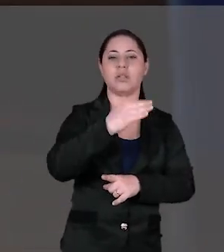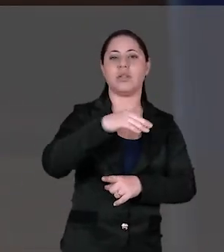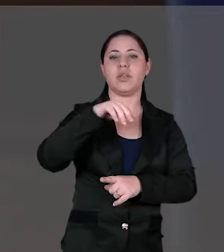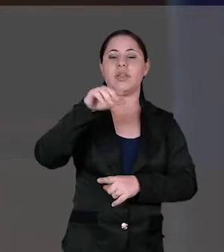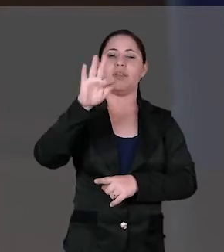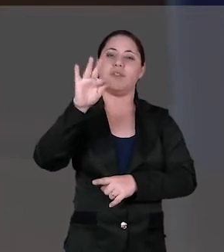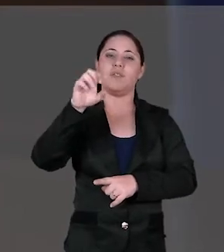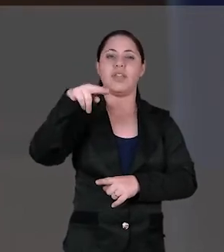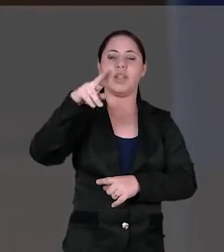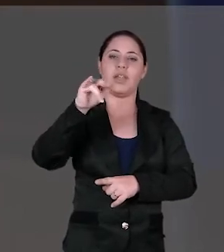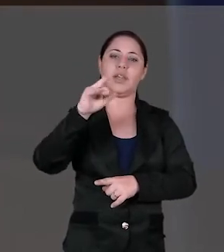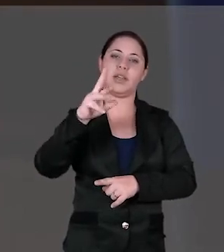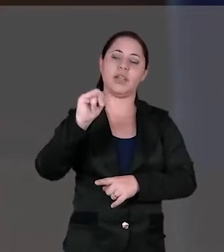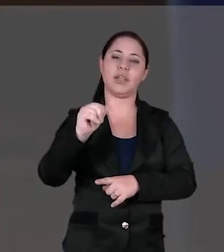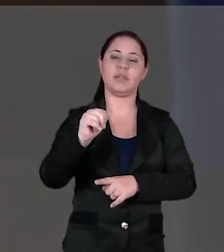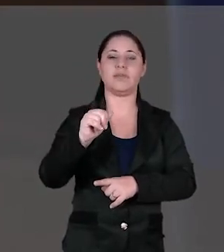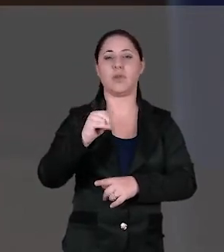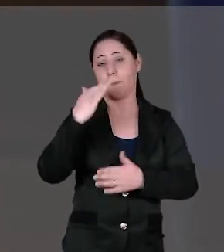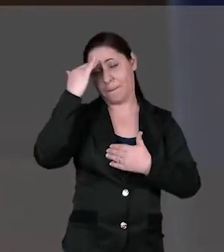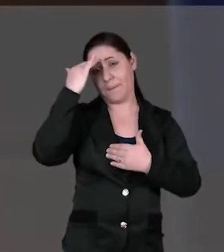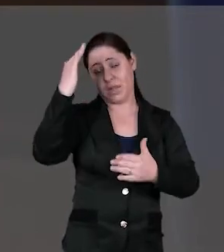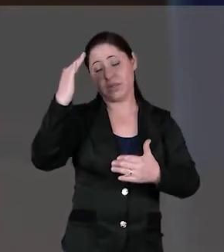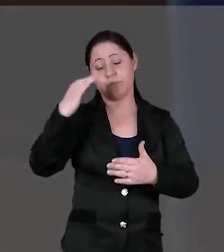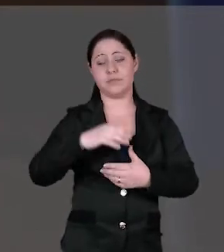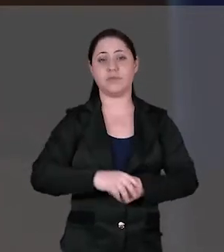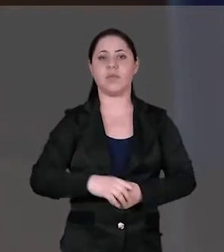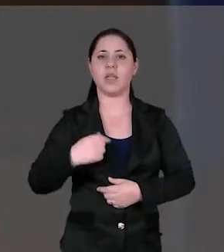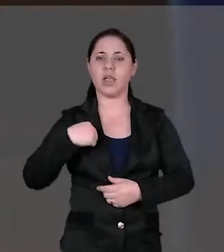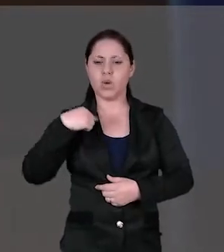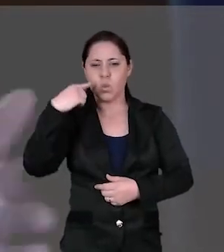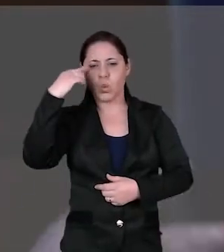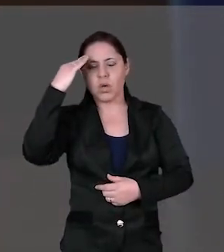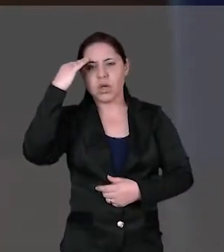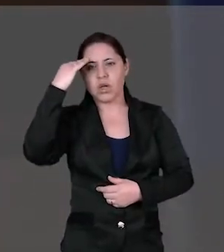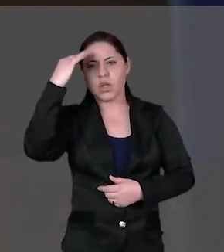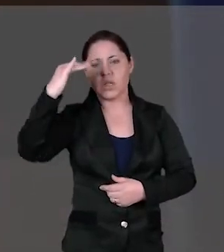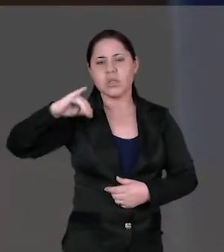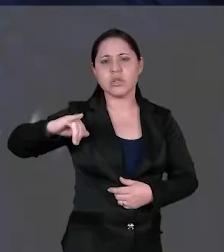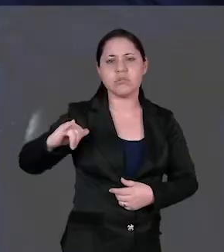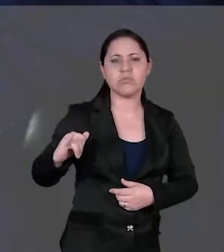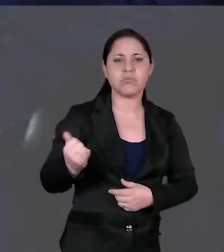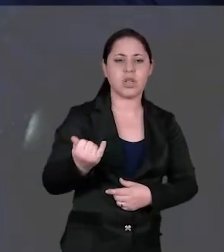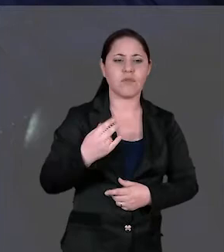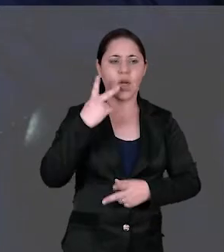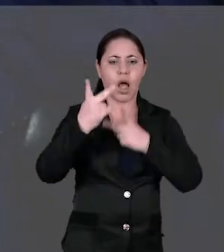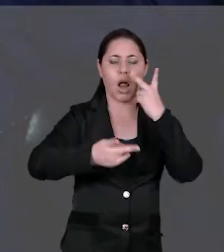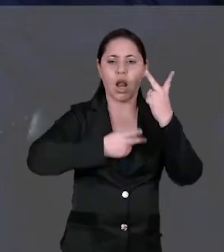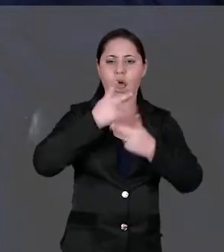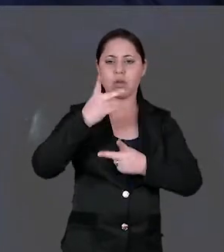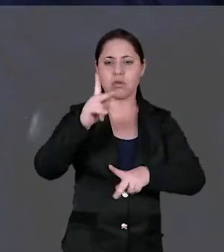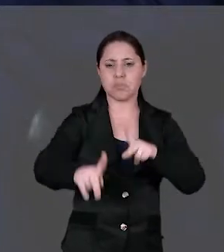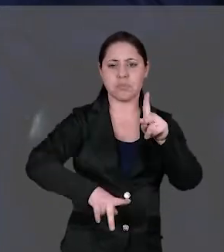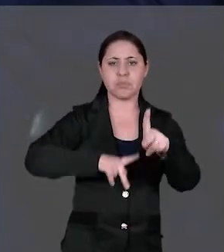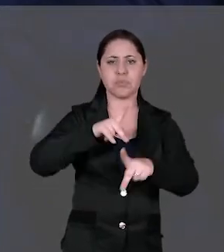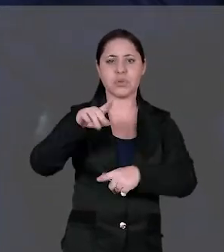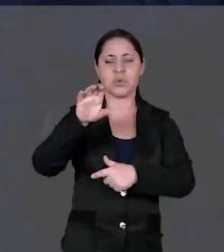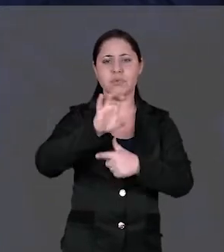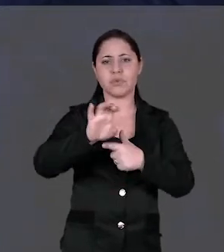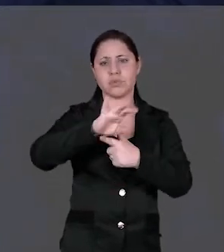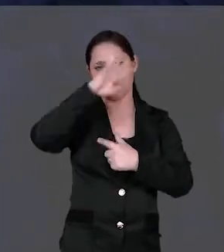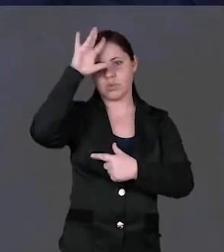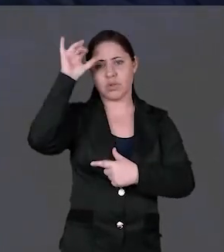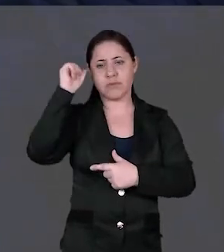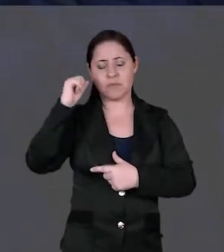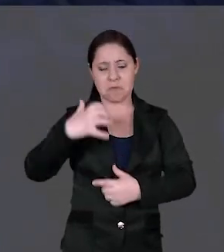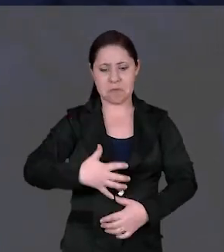quanto a nível nacional, que ali na UNALI, na FENACRI, no Parlasul. Muito obrigada, deputado. Eu que agradeço a